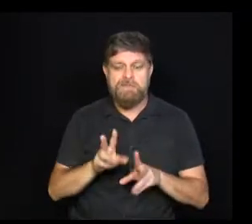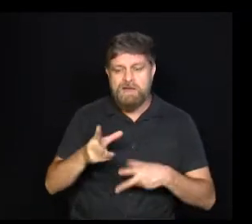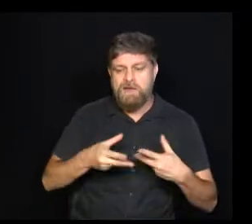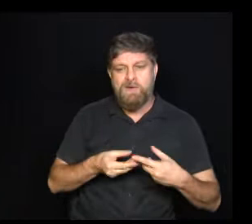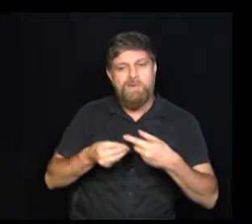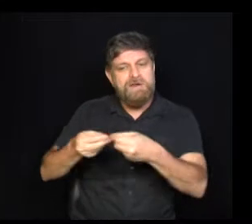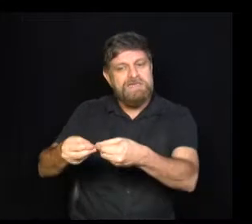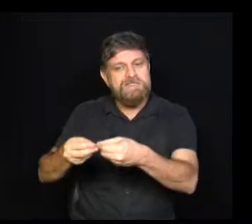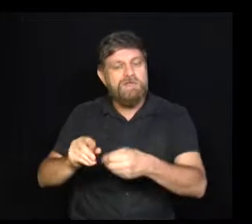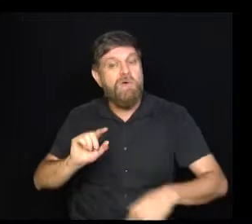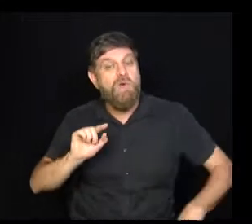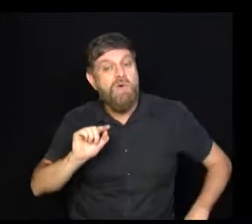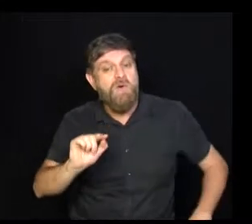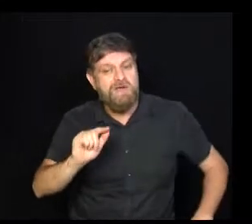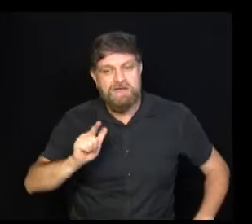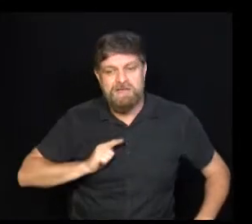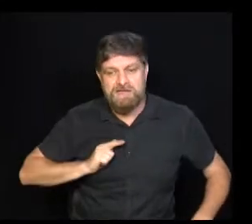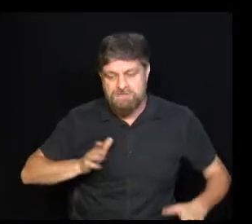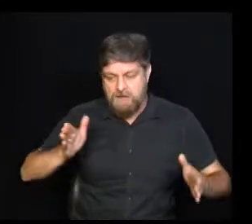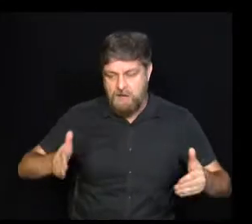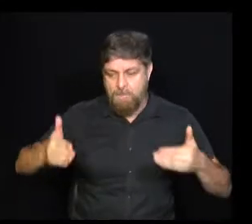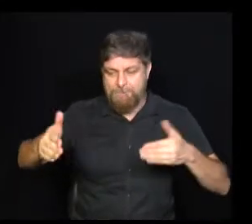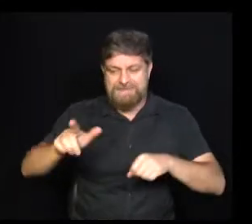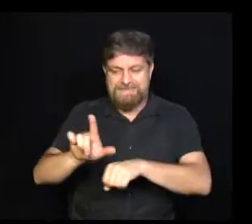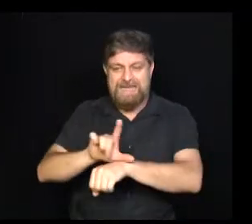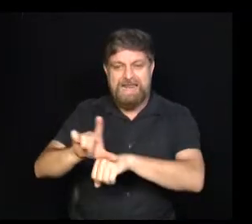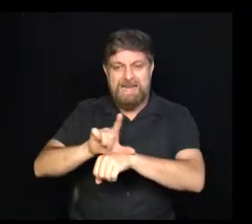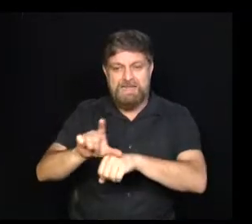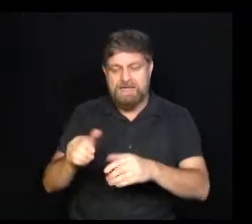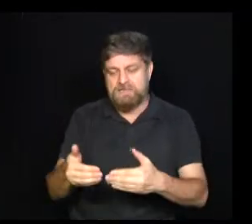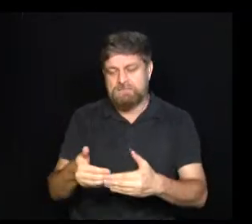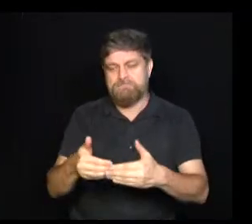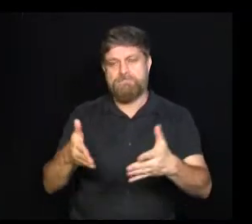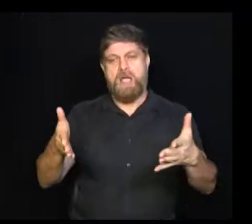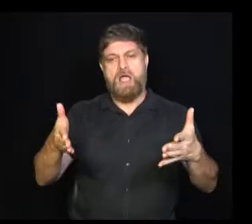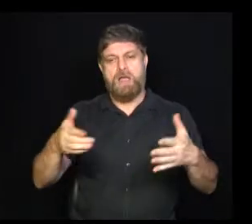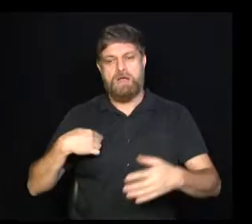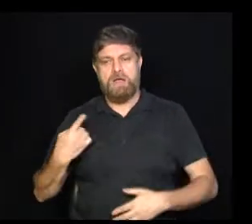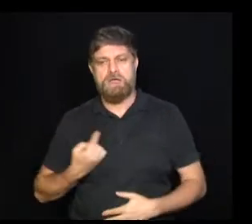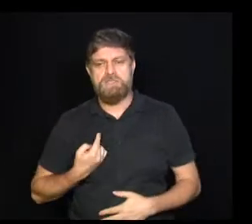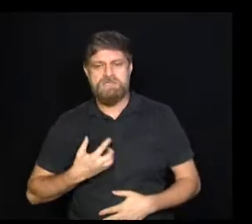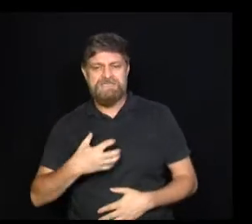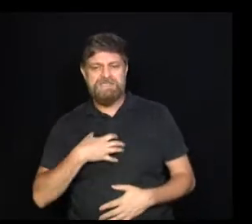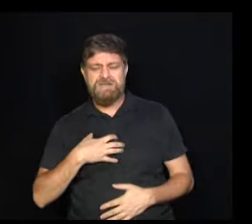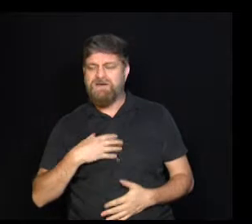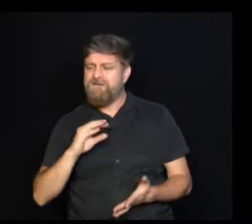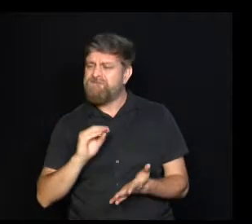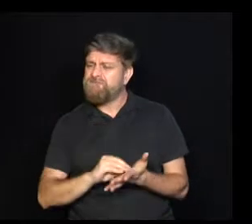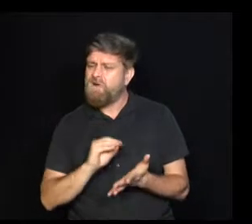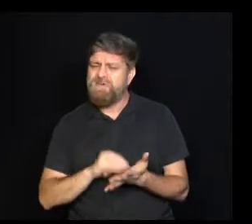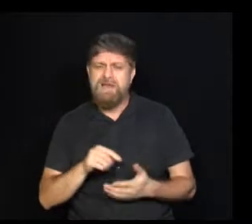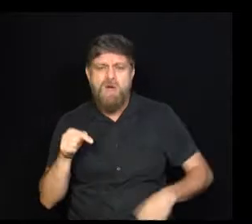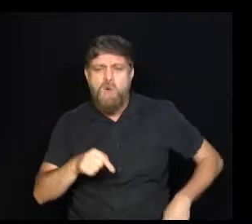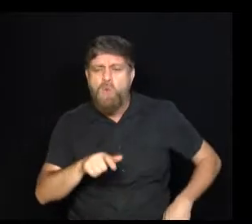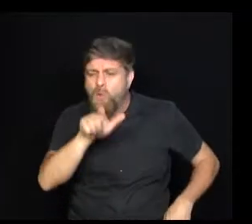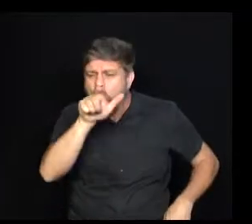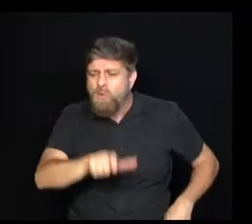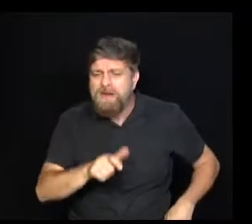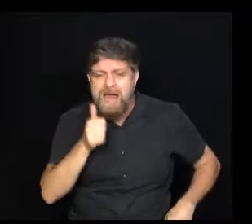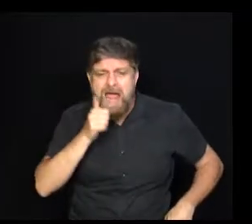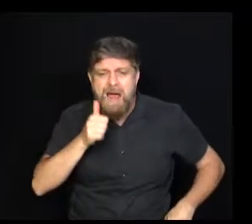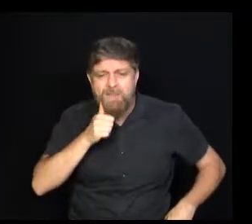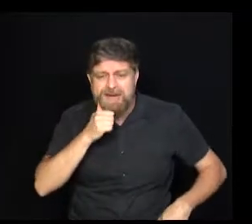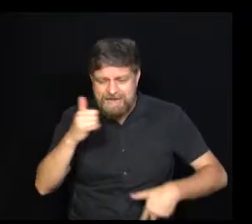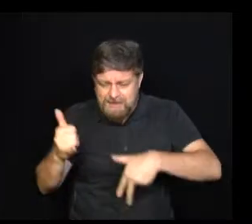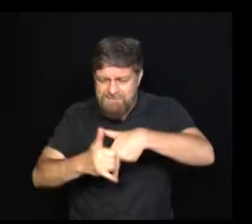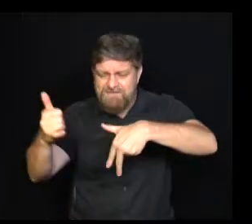de Campinas com a inauguração da Sala Lilás. Nós sentimos falta de um local para acolher as mulheres em situação de